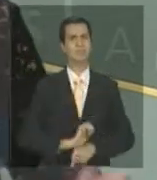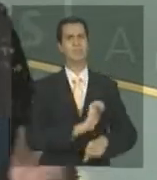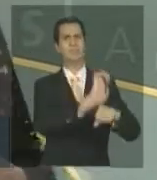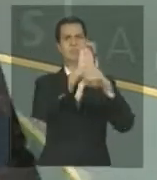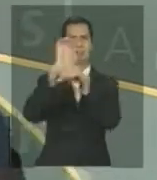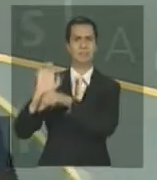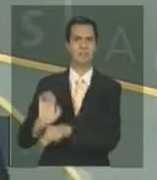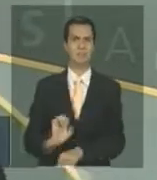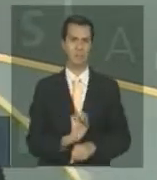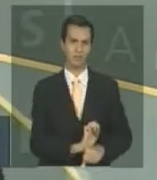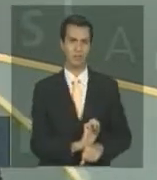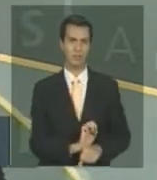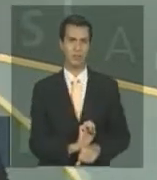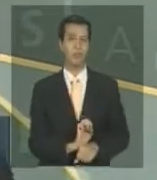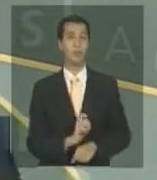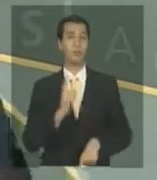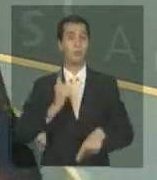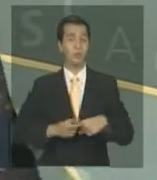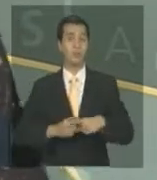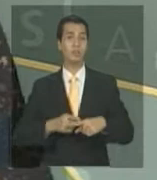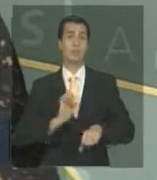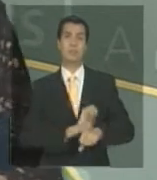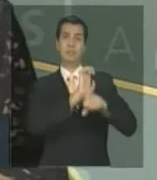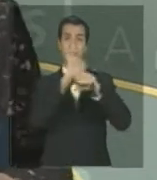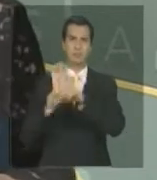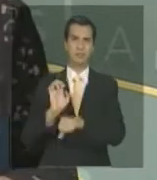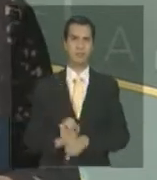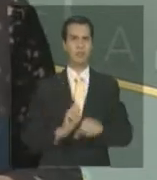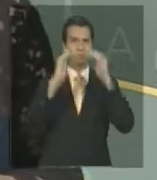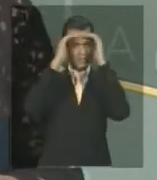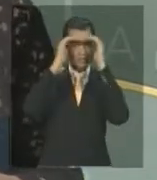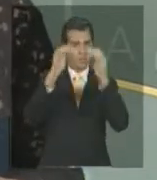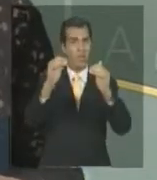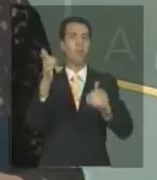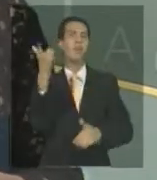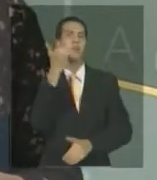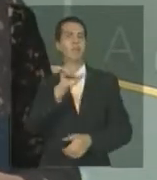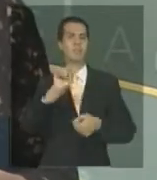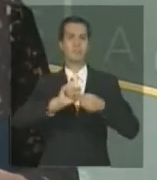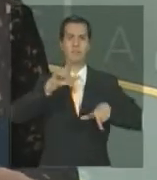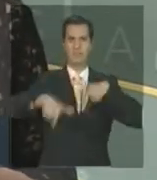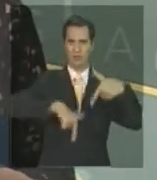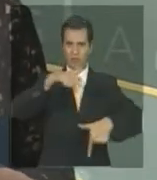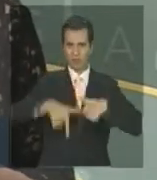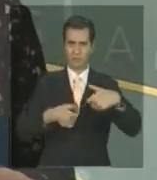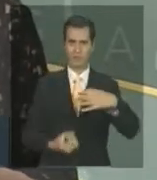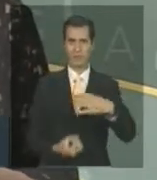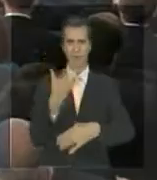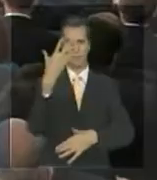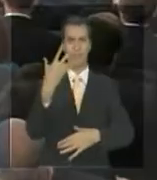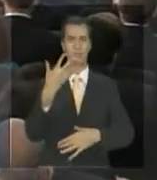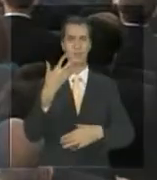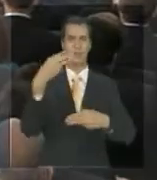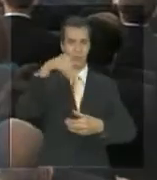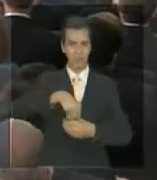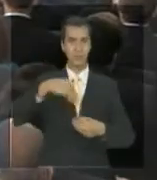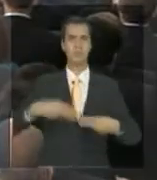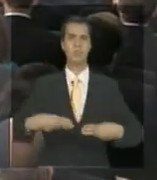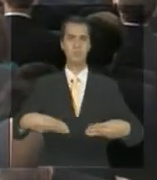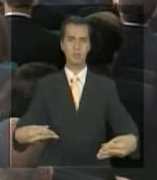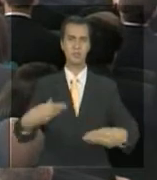possível executar os programas dentro do Ministério da Cidade, porque